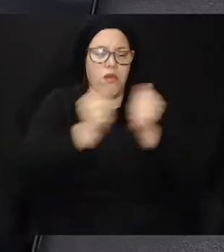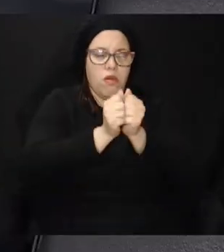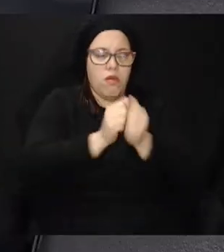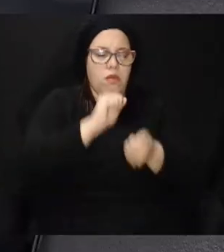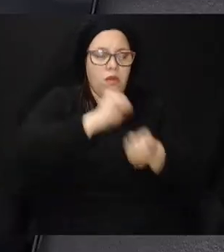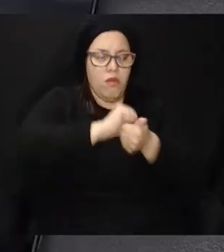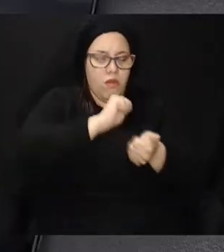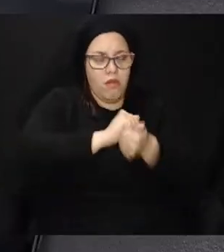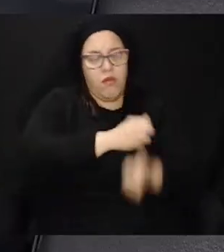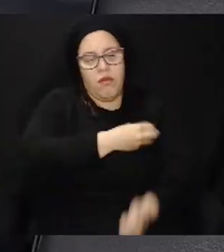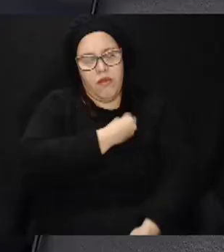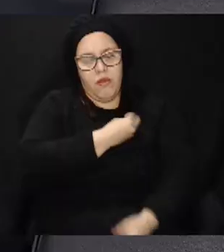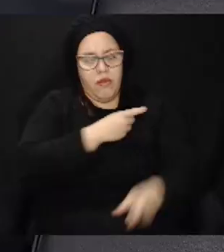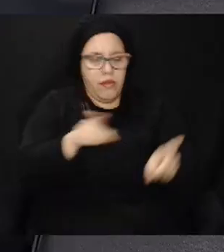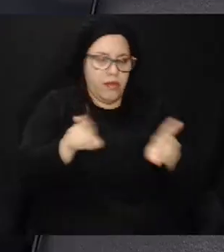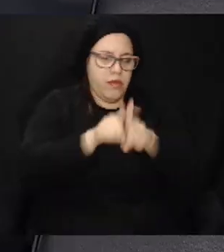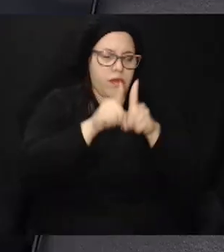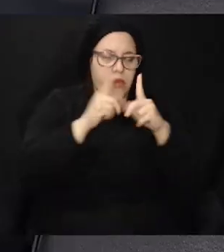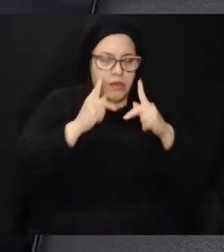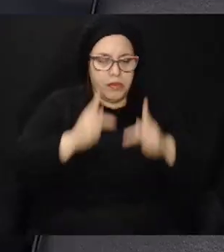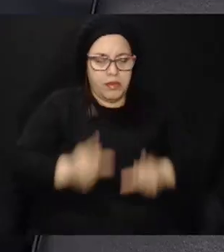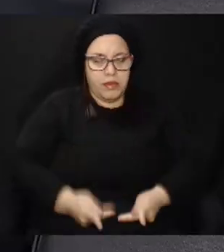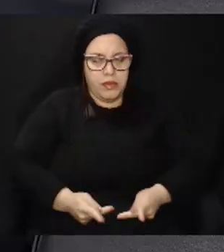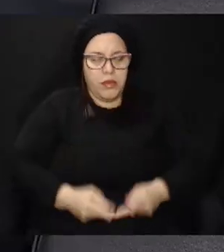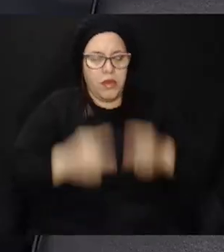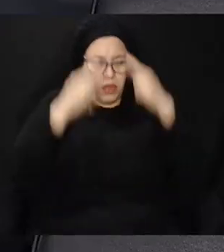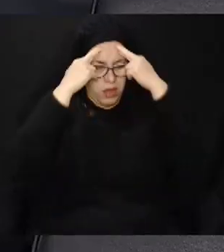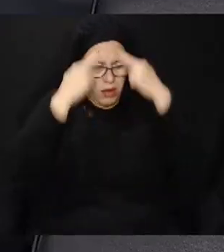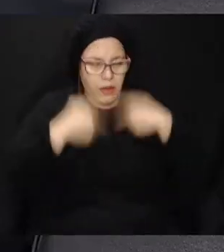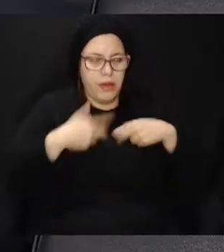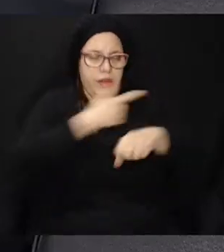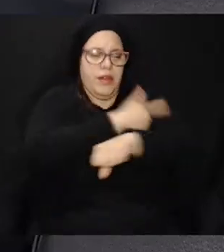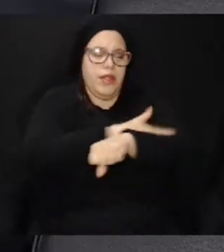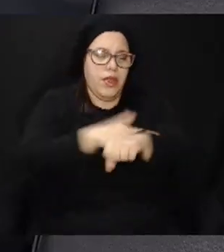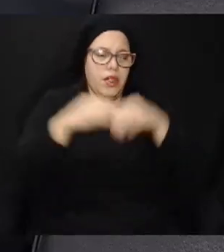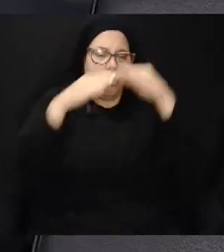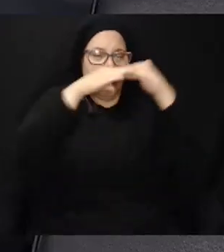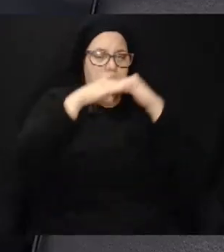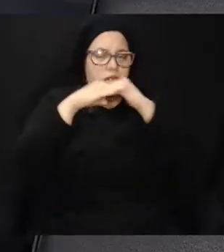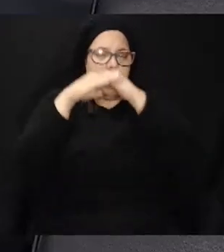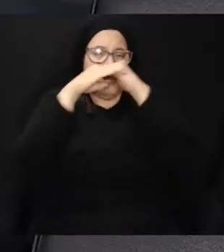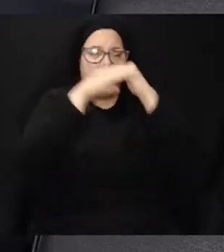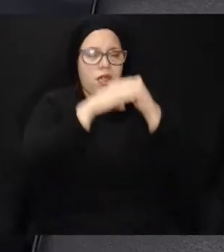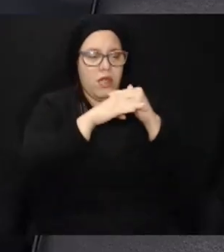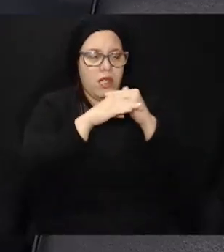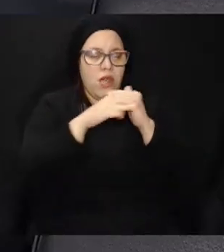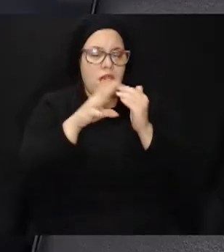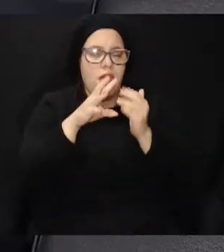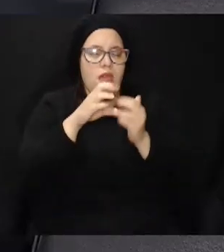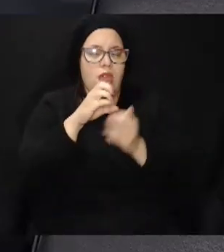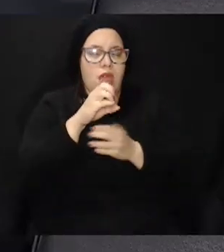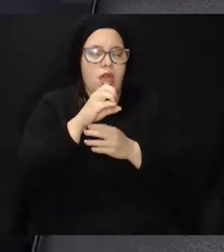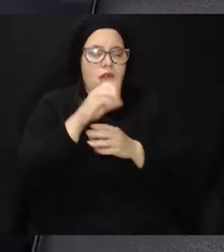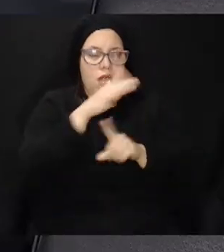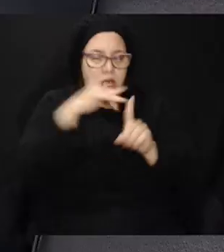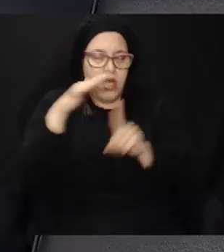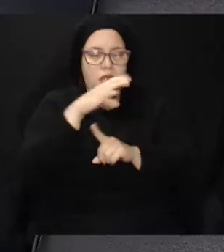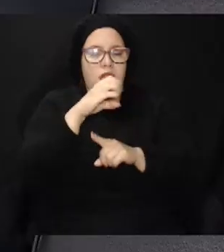que vir dignidade humana, tem que vir respeito, tem que vir equilíbrio, tem que vir ecologia, acima de tudo